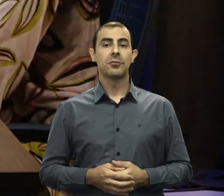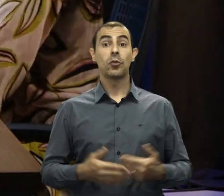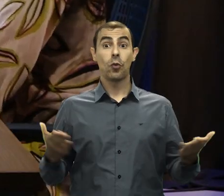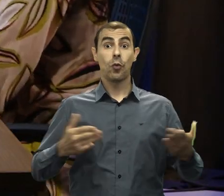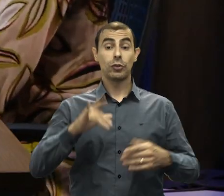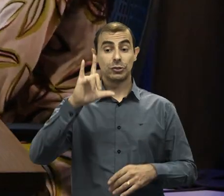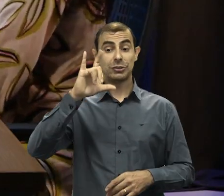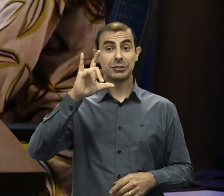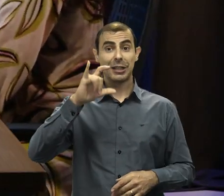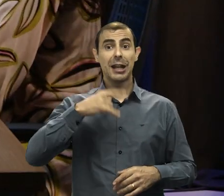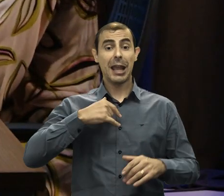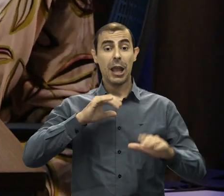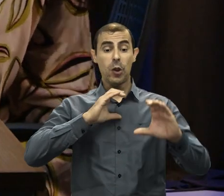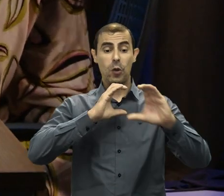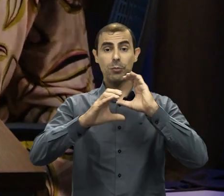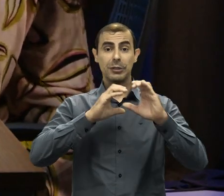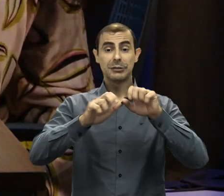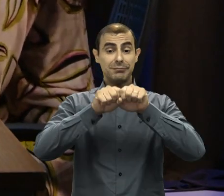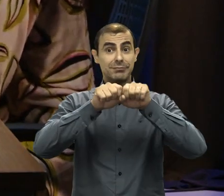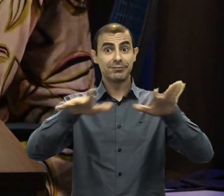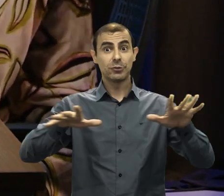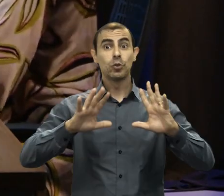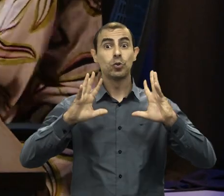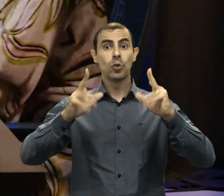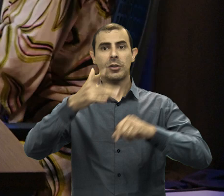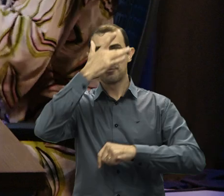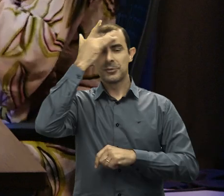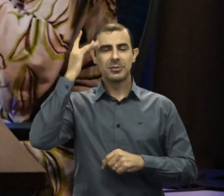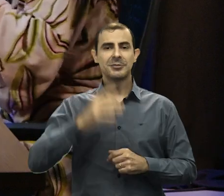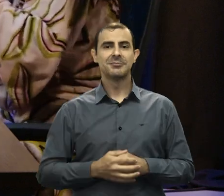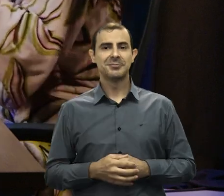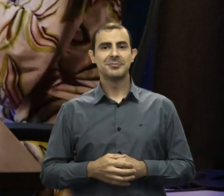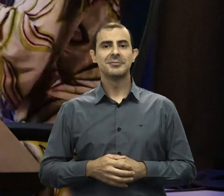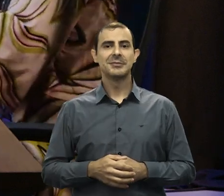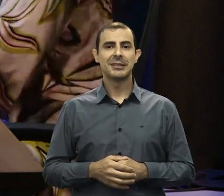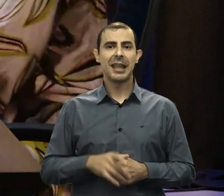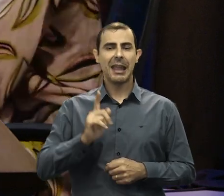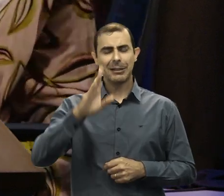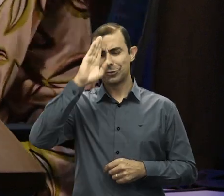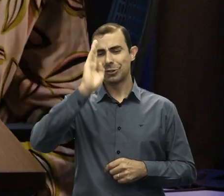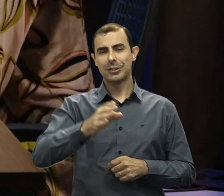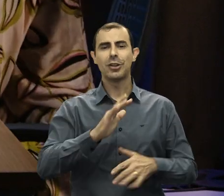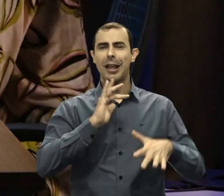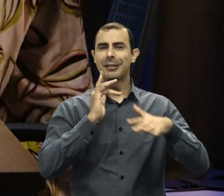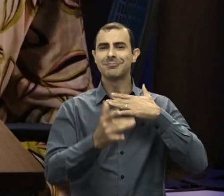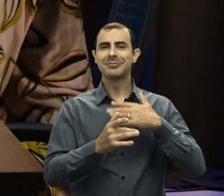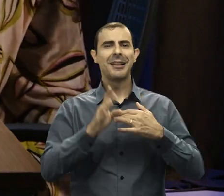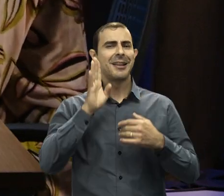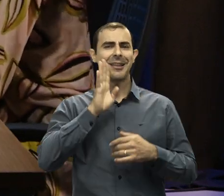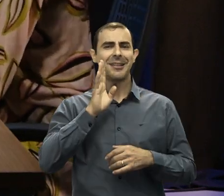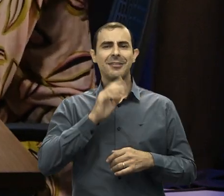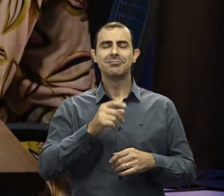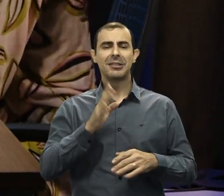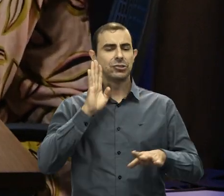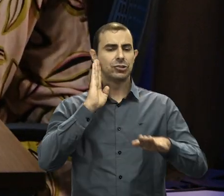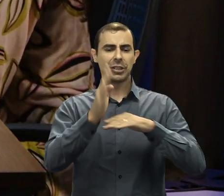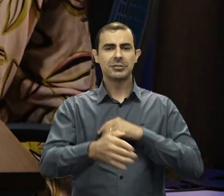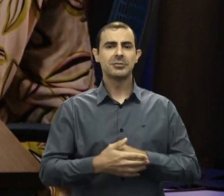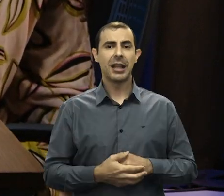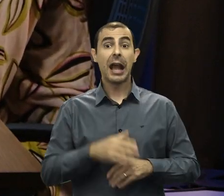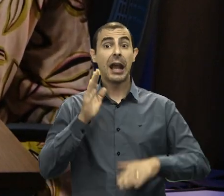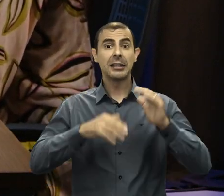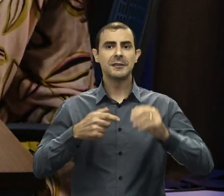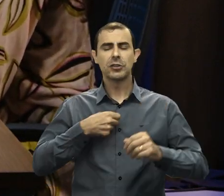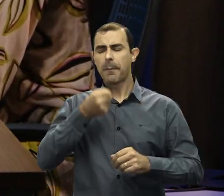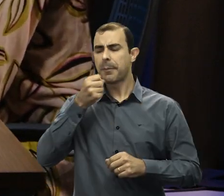Hoje o Instagram virou o canal de comunicação oficial, muito né? Todo fácil. mundo já passa logo as redes... É muito direto, né? É direto. Aí, às vezes, por